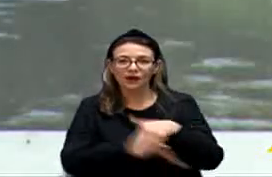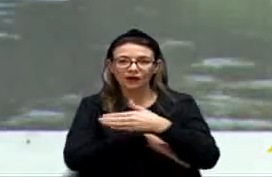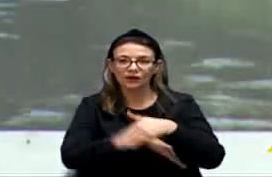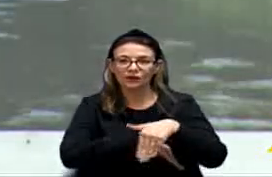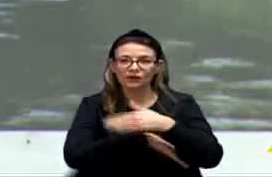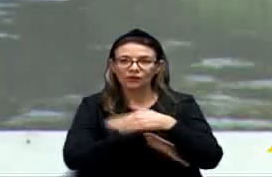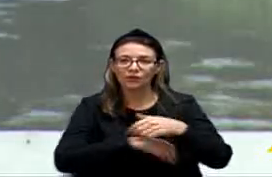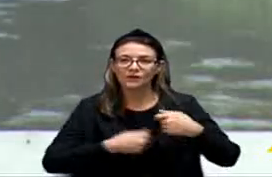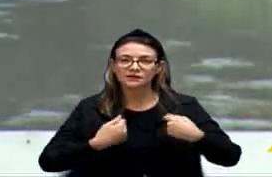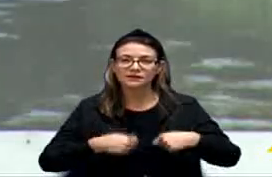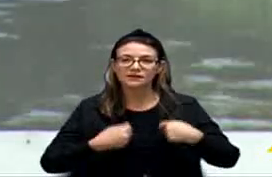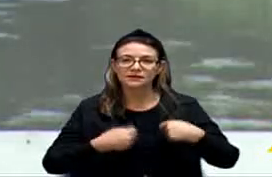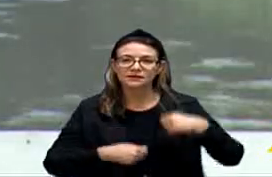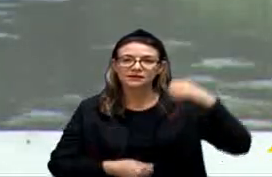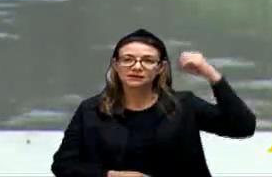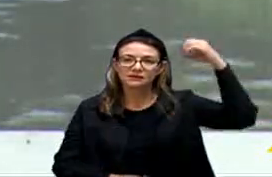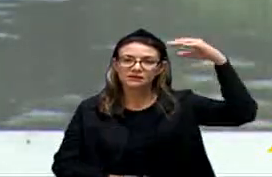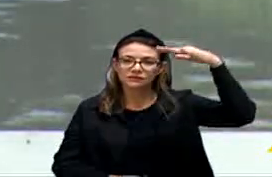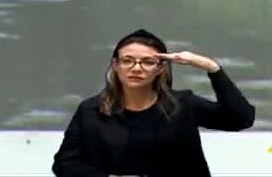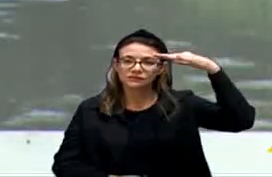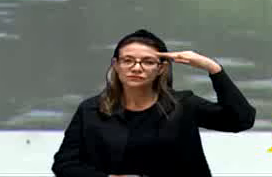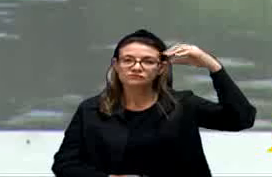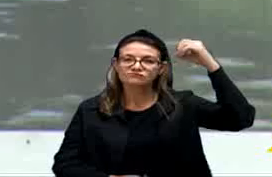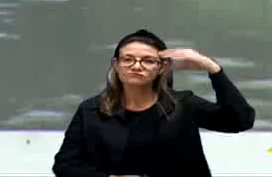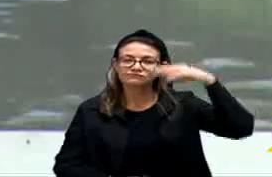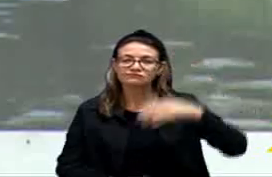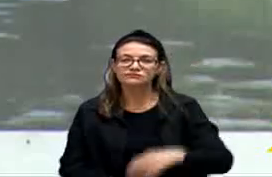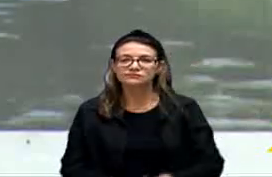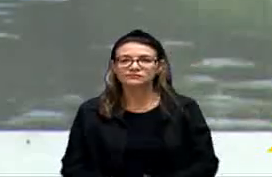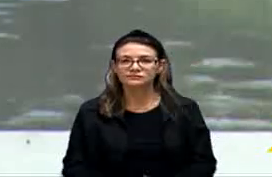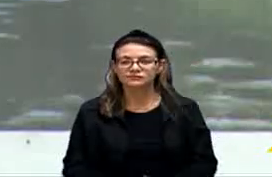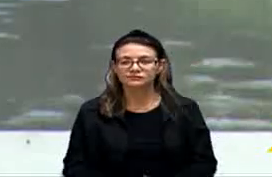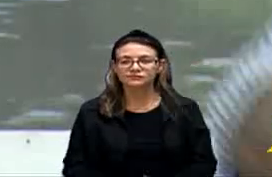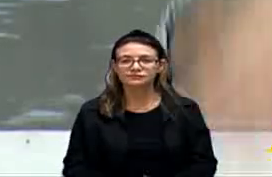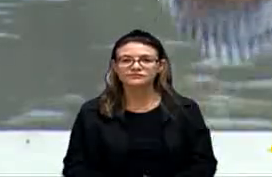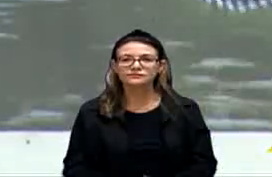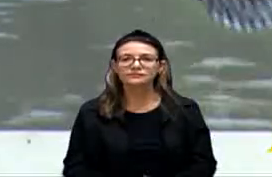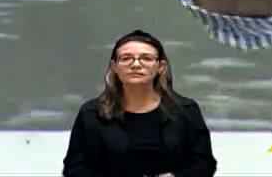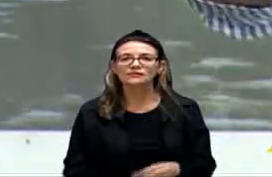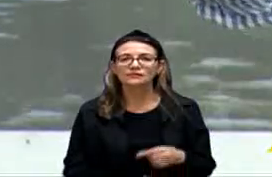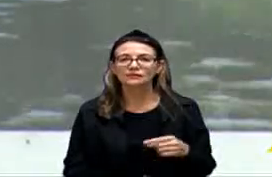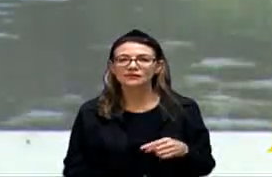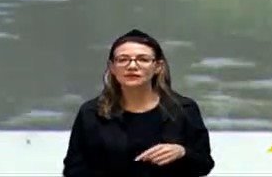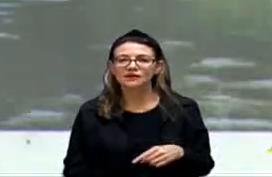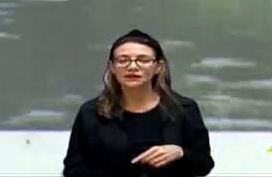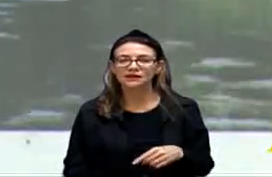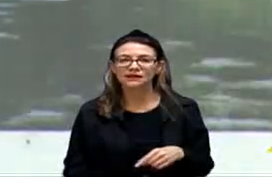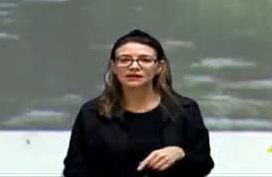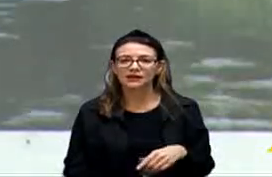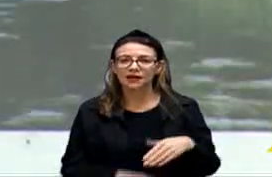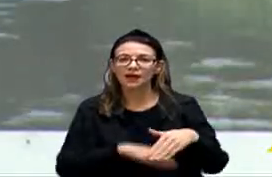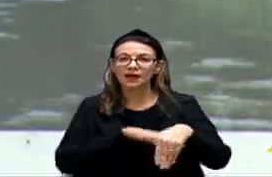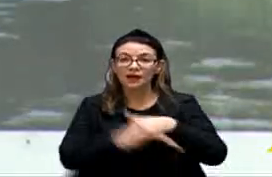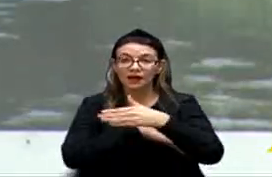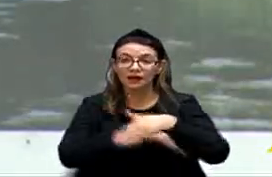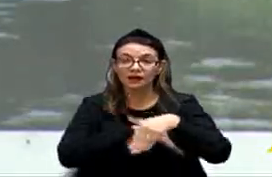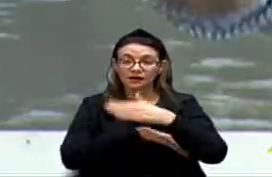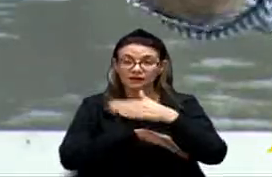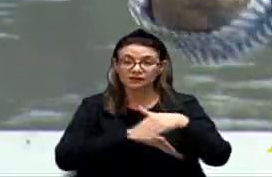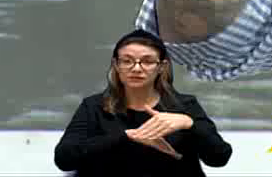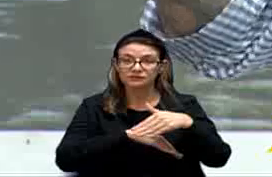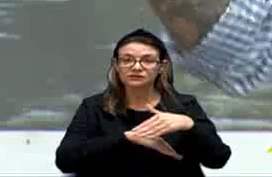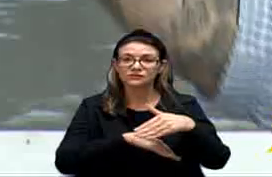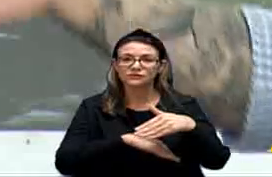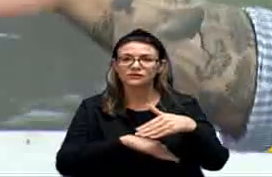Ambrosina Amaral marquet essa sei foi inaugurada ano passado e lá sei a rua de a rua que vai debaixo da